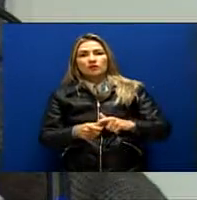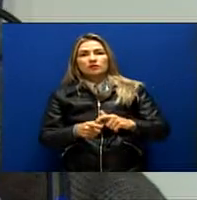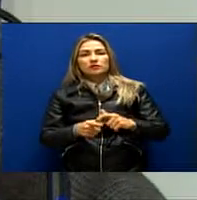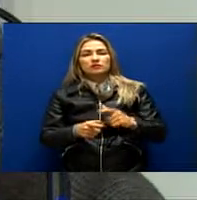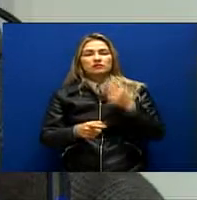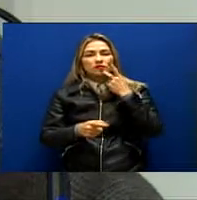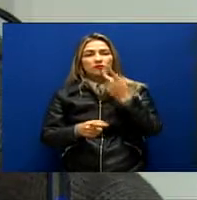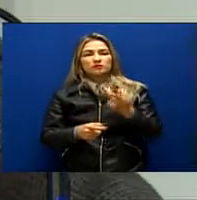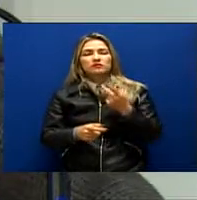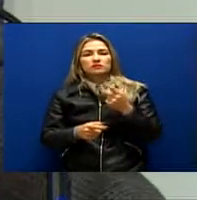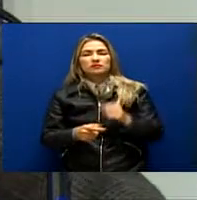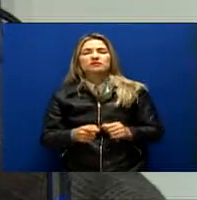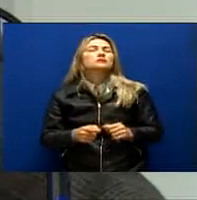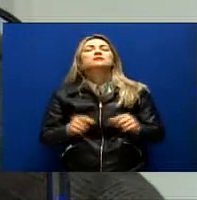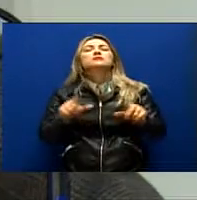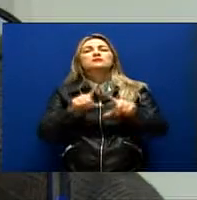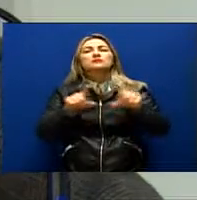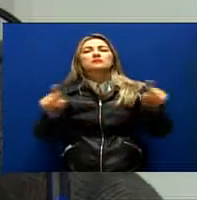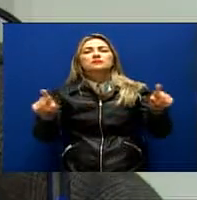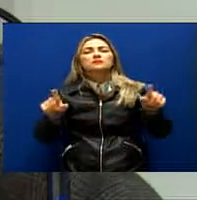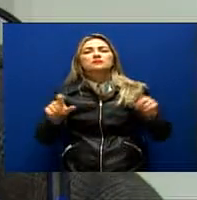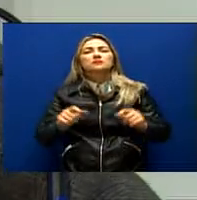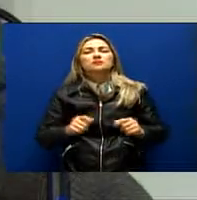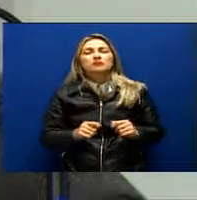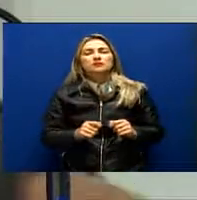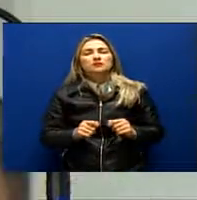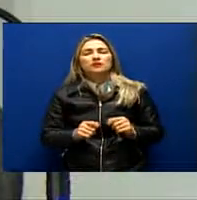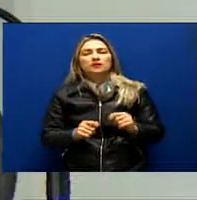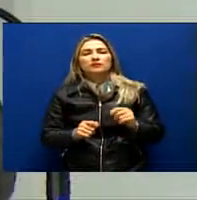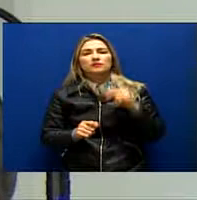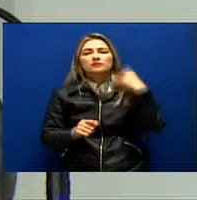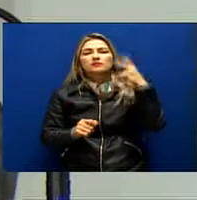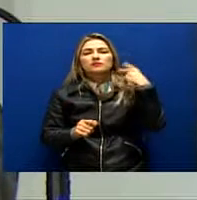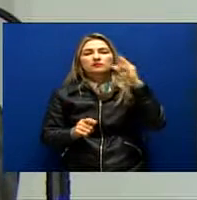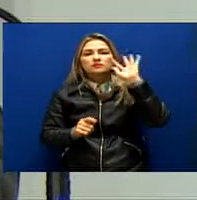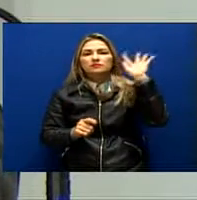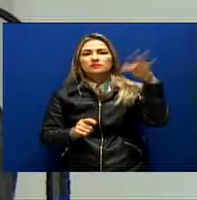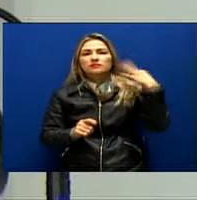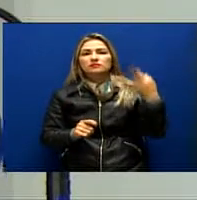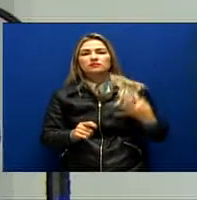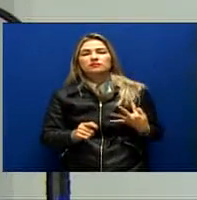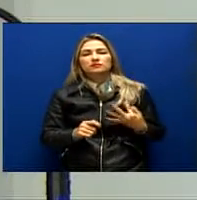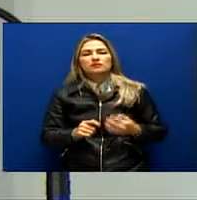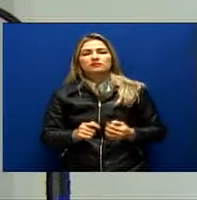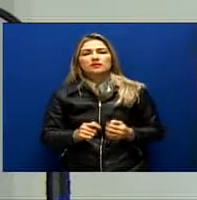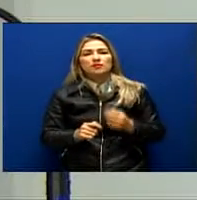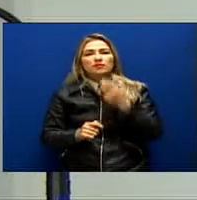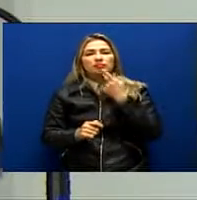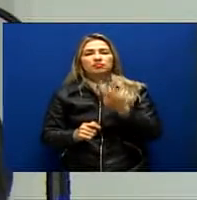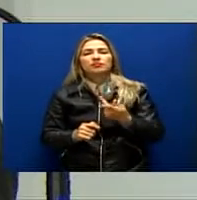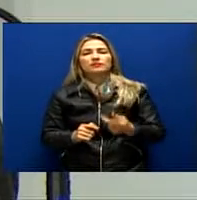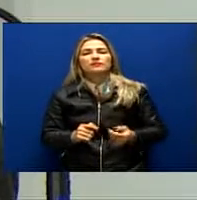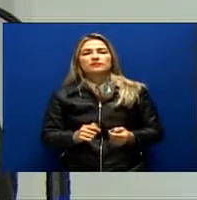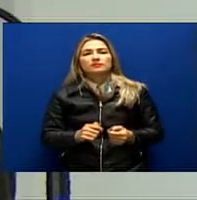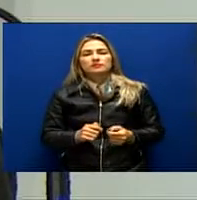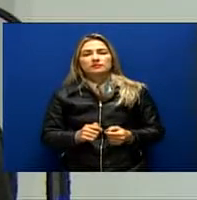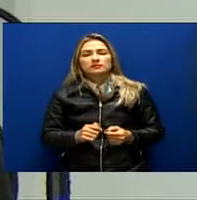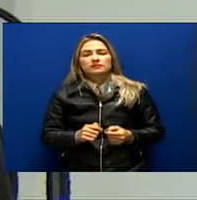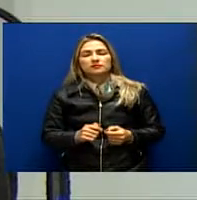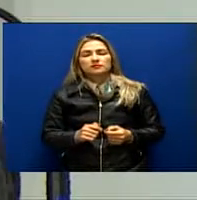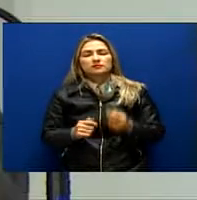discussão, e ouvindo e vendo o que a vereadora Fernanda, e quero deixar muito claro, vereadora